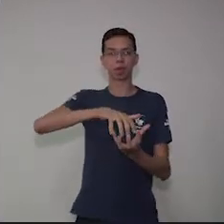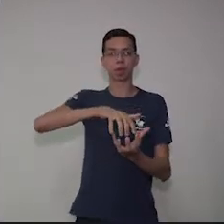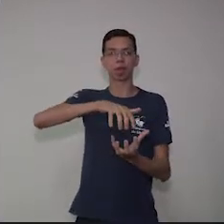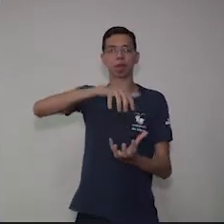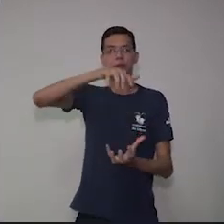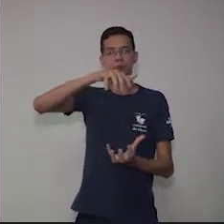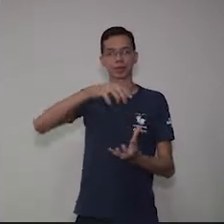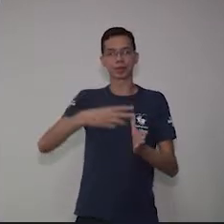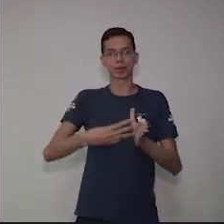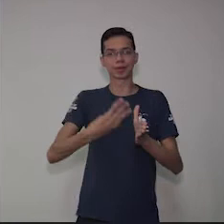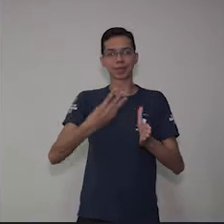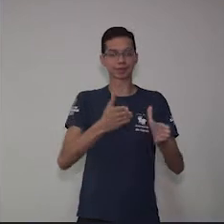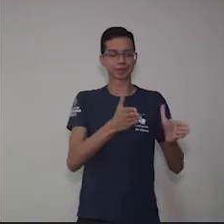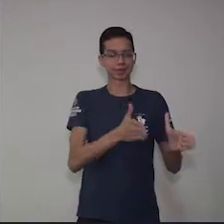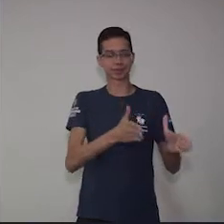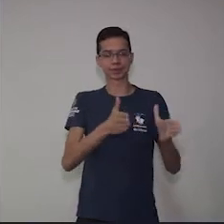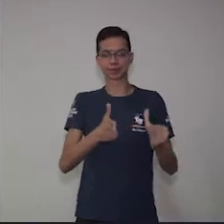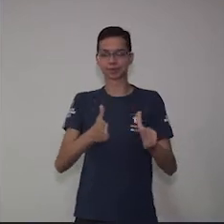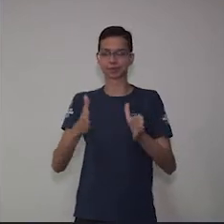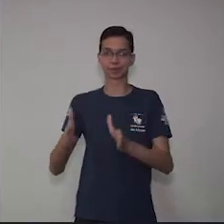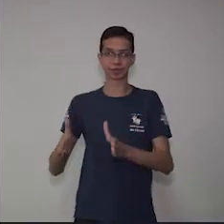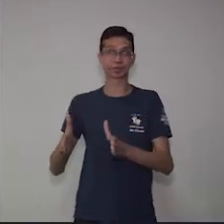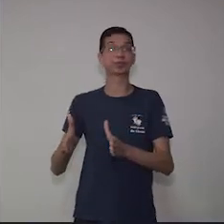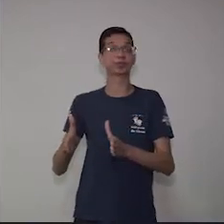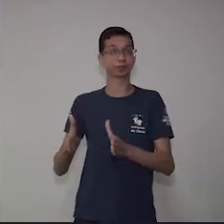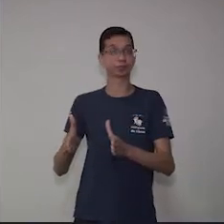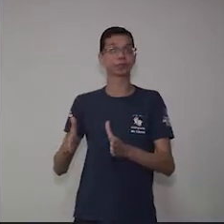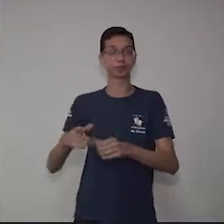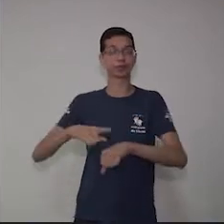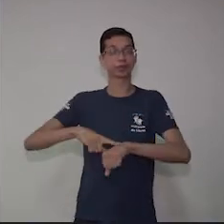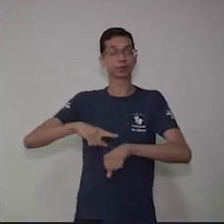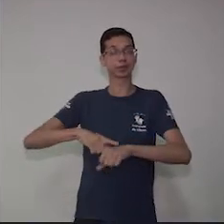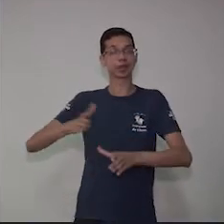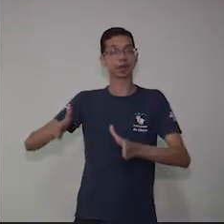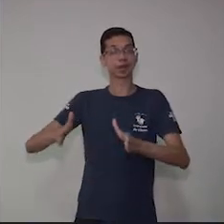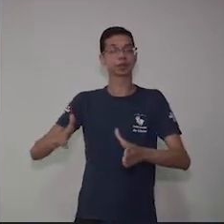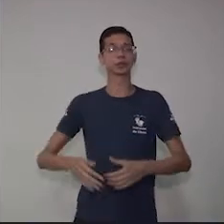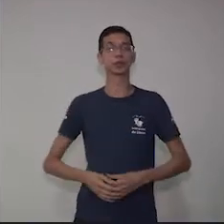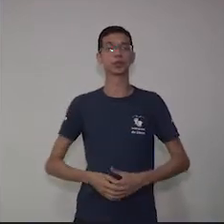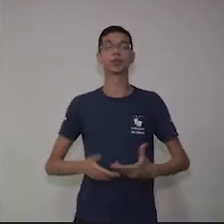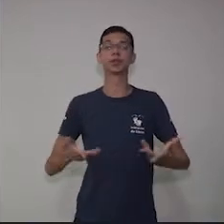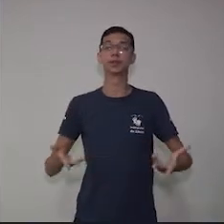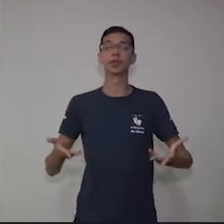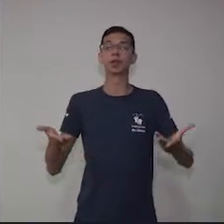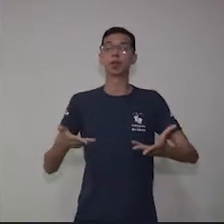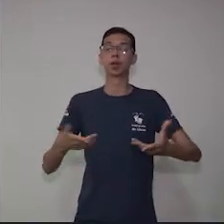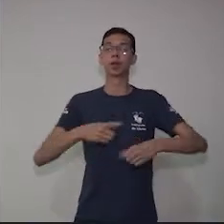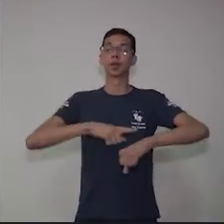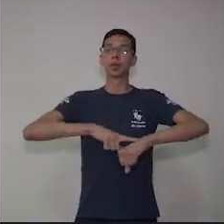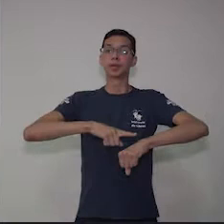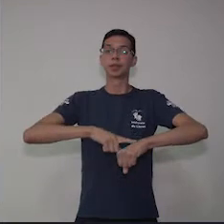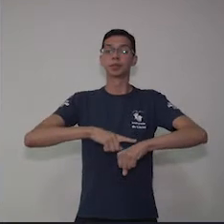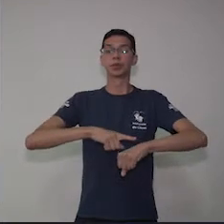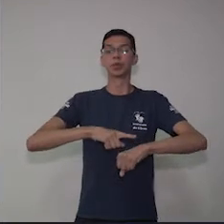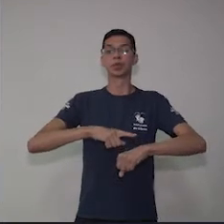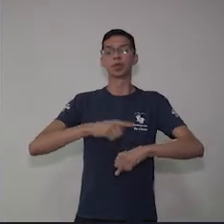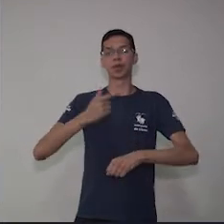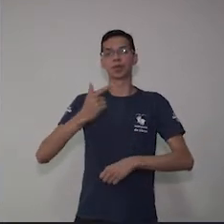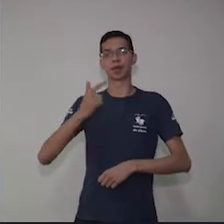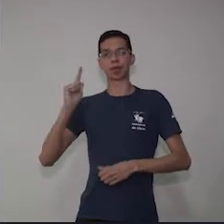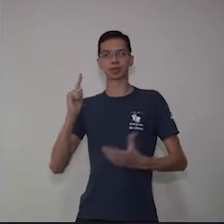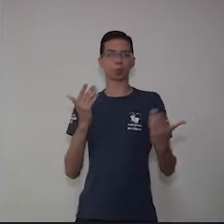terceira fase, com a sobreposição dos intervalos de confiança nas nossas estimativas das fases